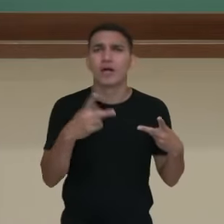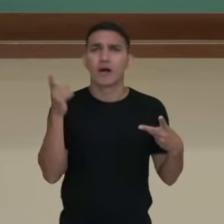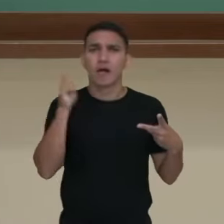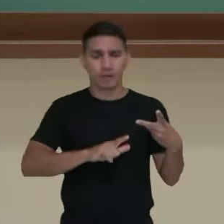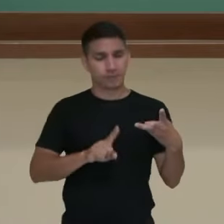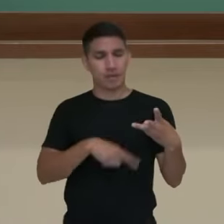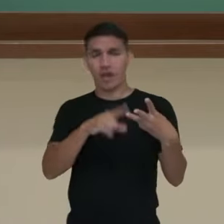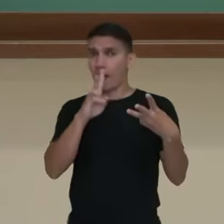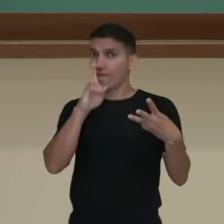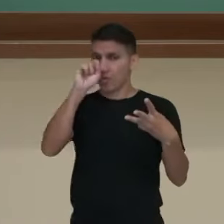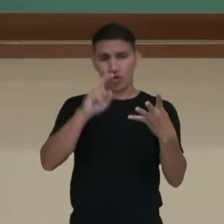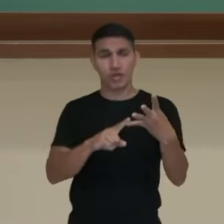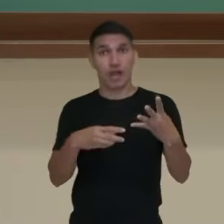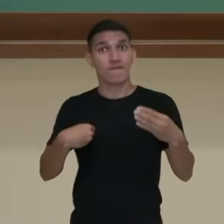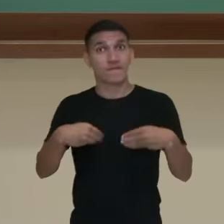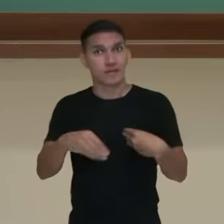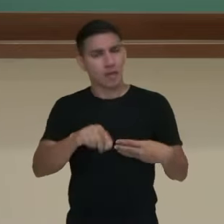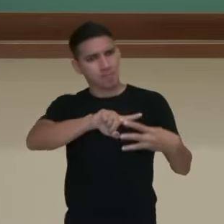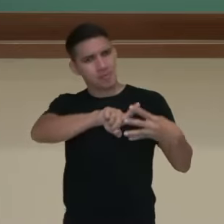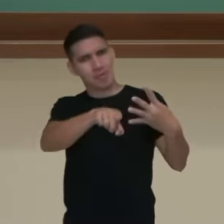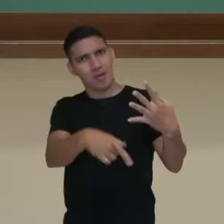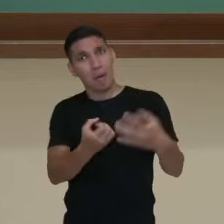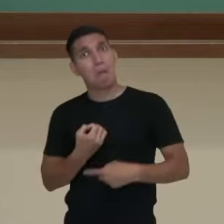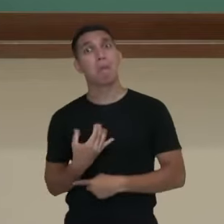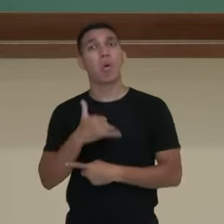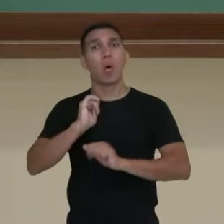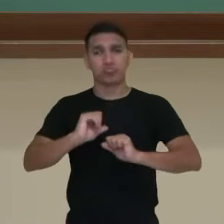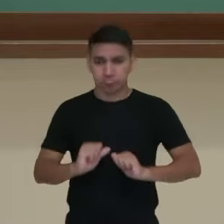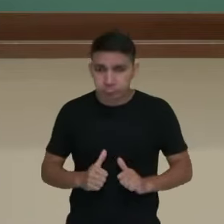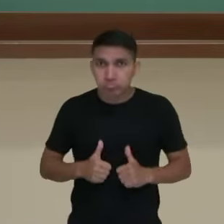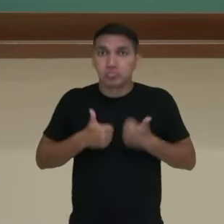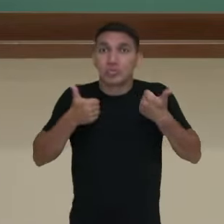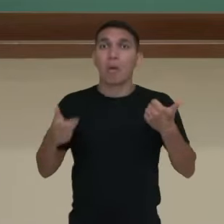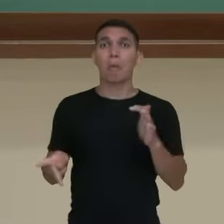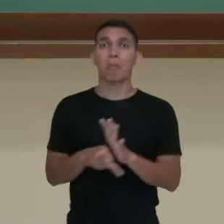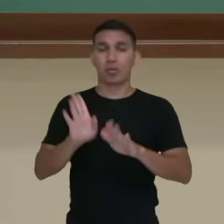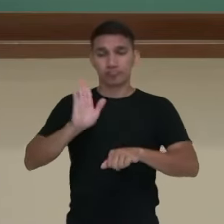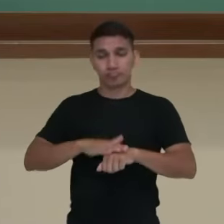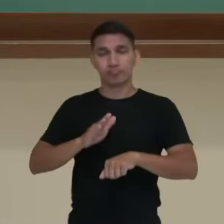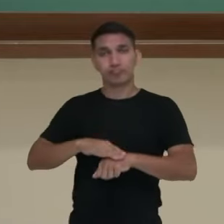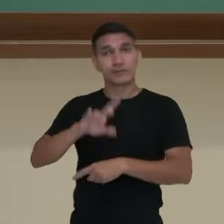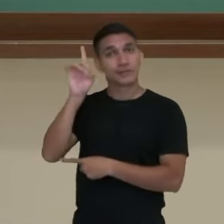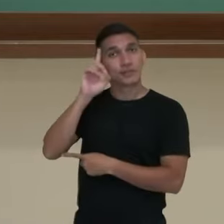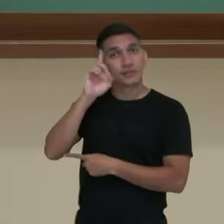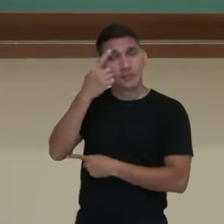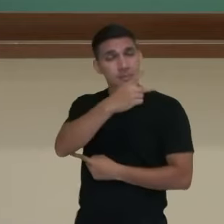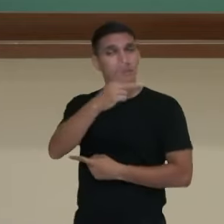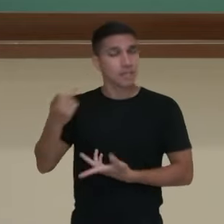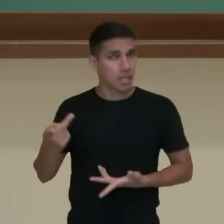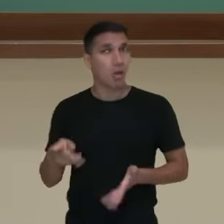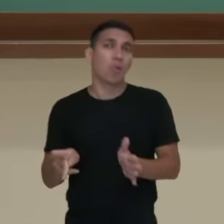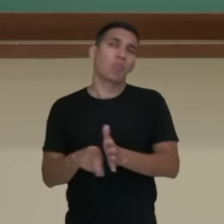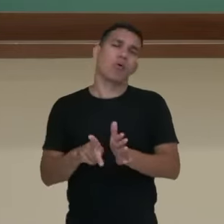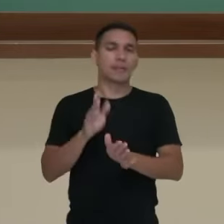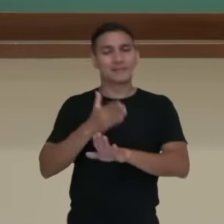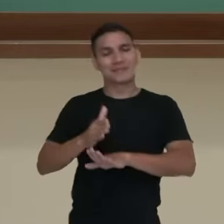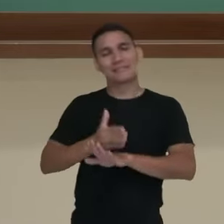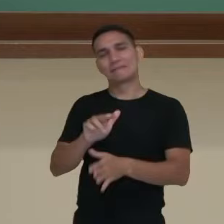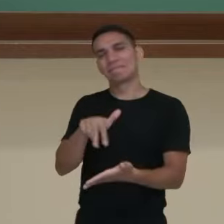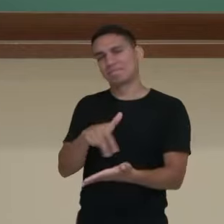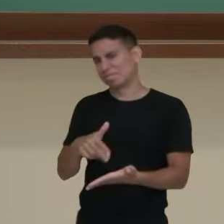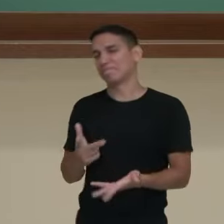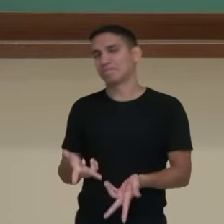e flexibilidade. Veja quanta coisa boa você pode trazer para o seu dia a dia a partir da prática da dança,